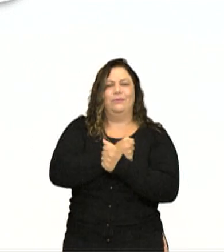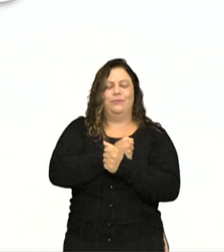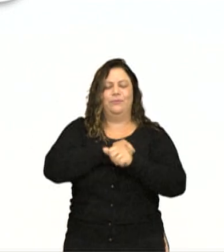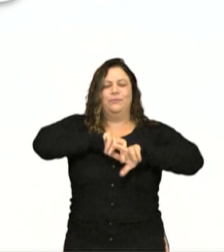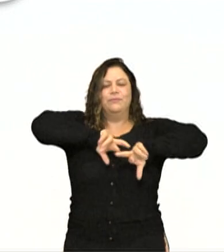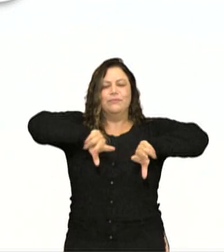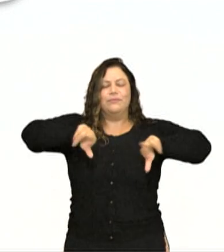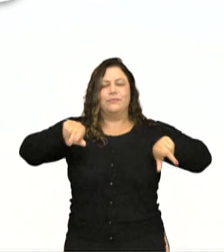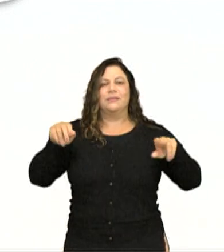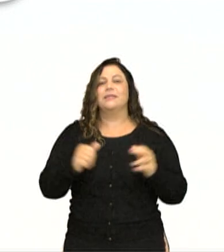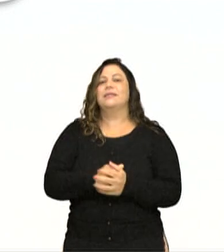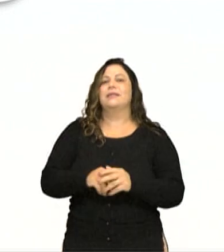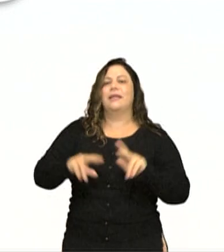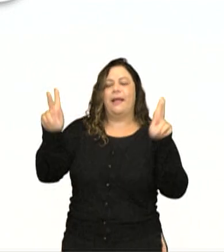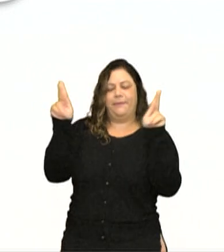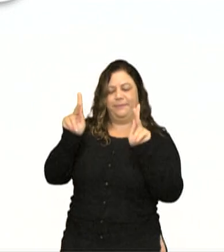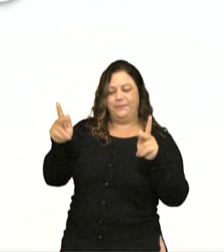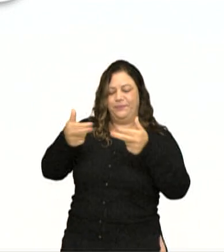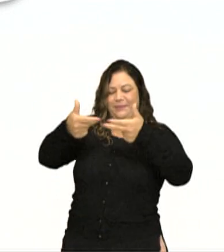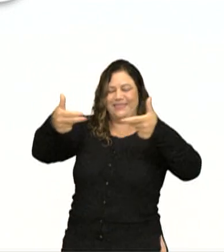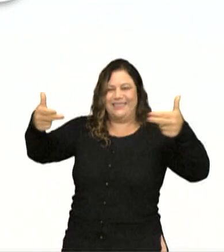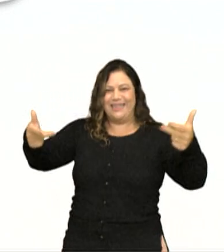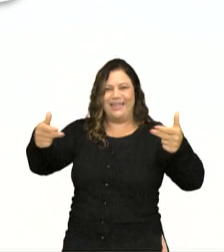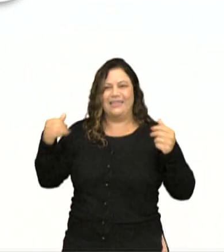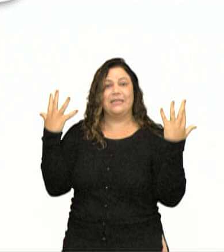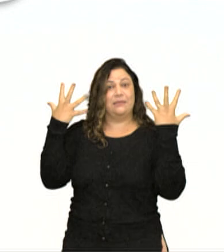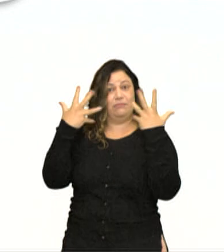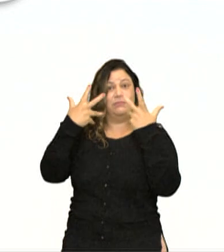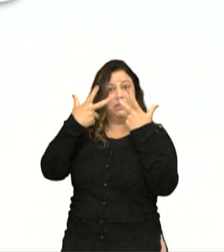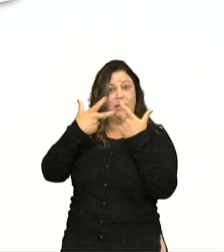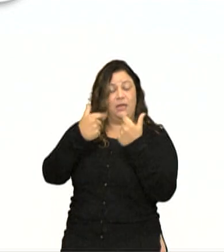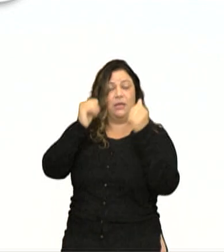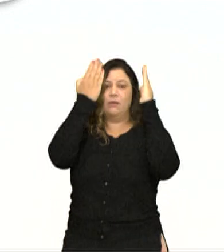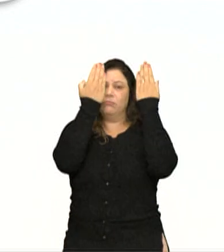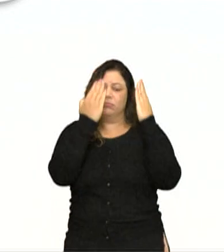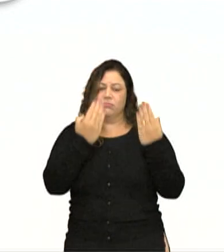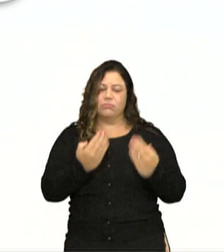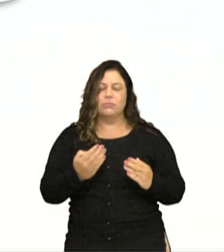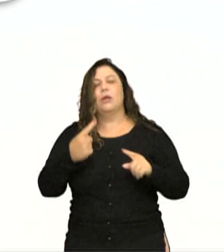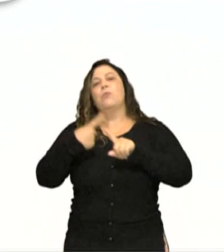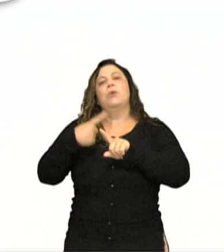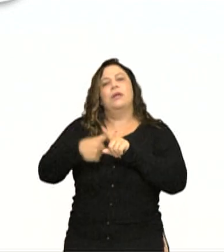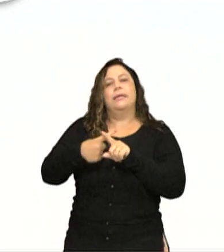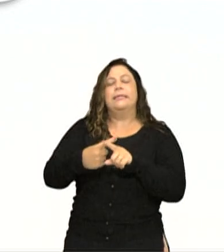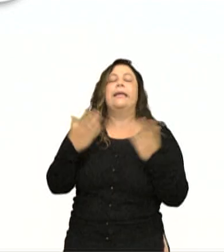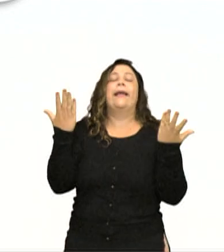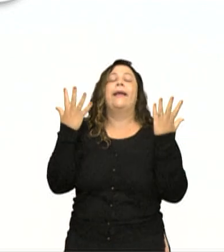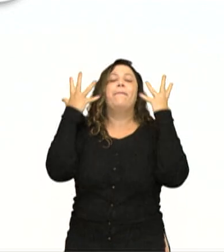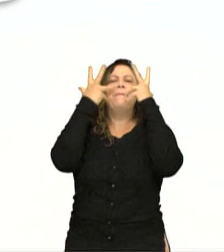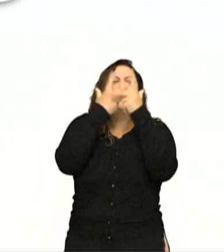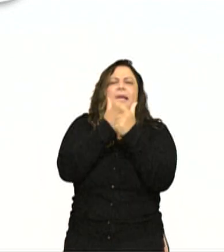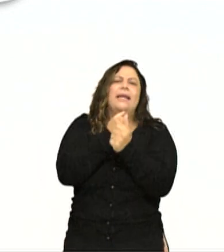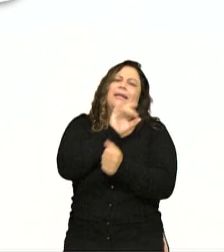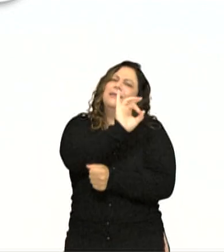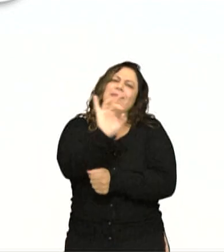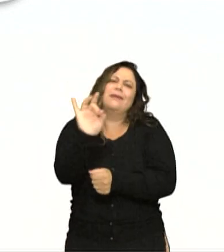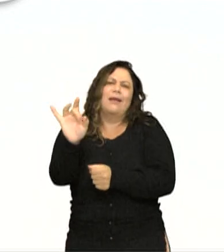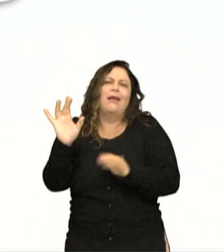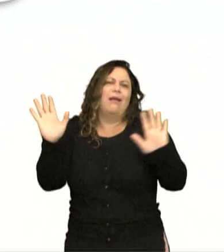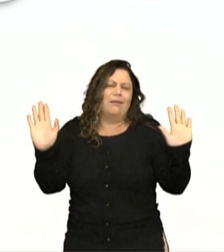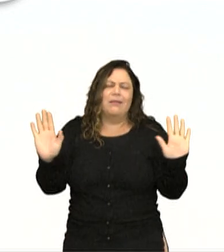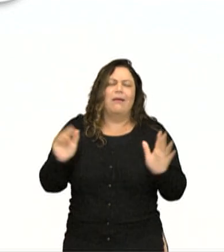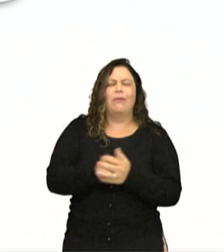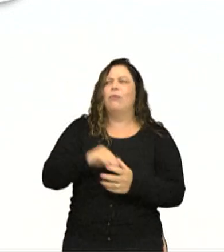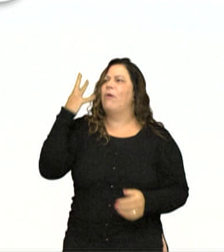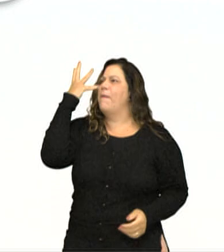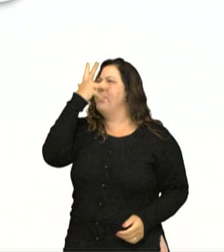da harmonia, presente nessa beleza, Porque beleza é algo relativo, Vocês não acham, cada um não acha uma pessoa